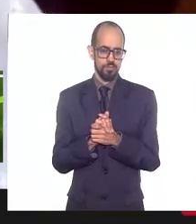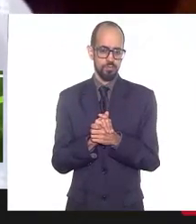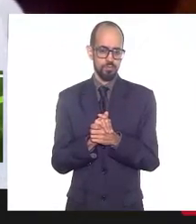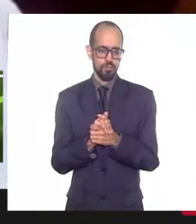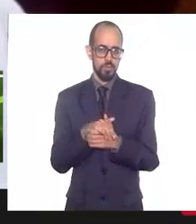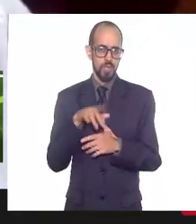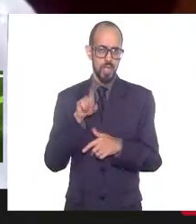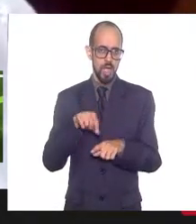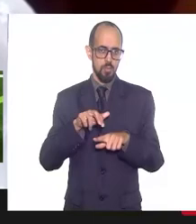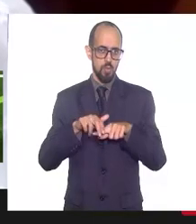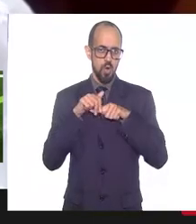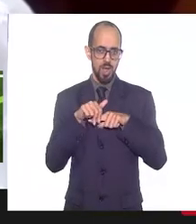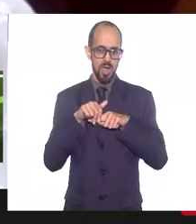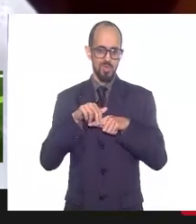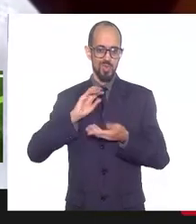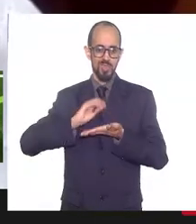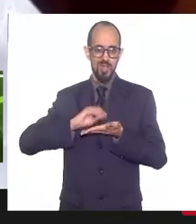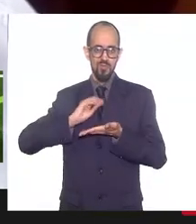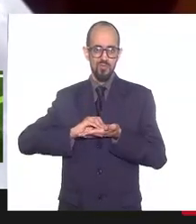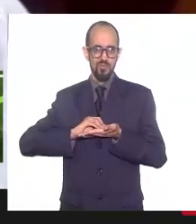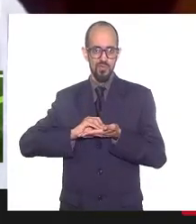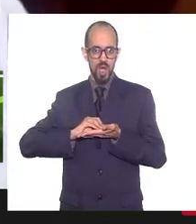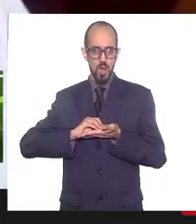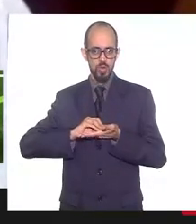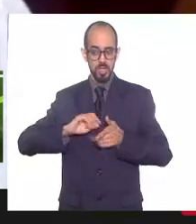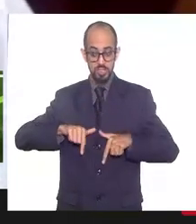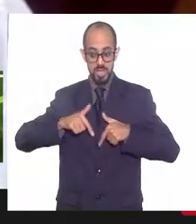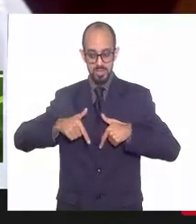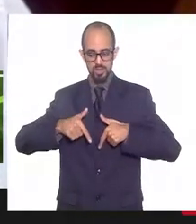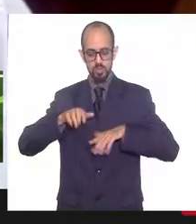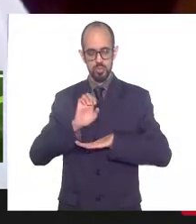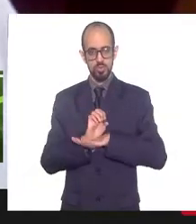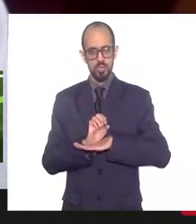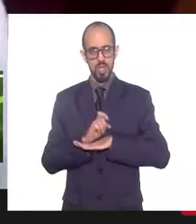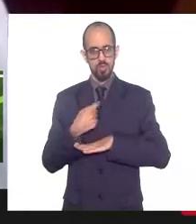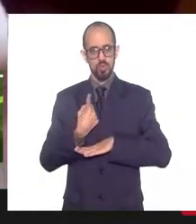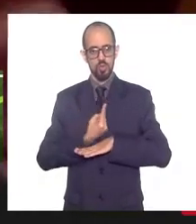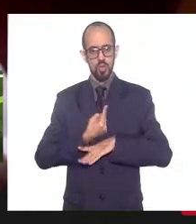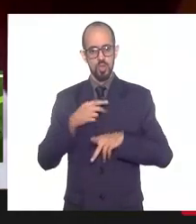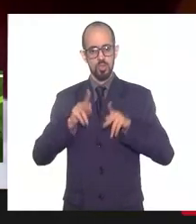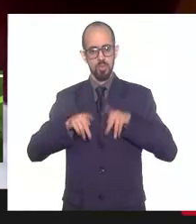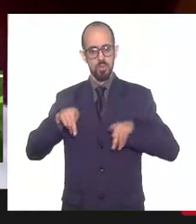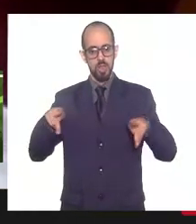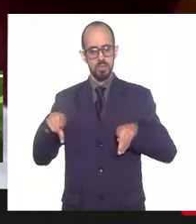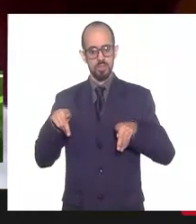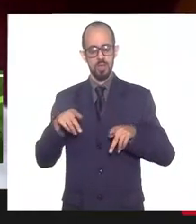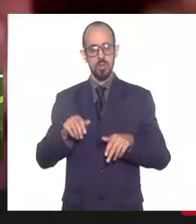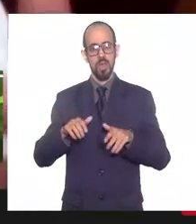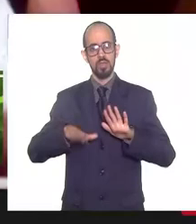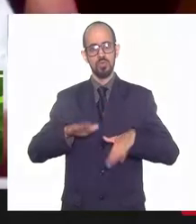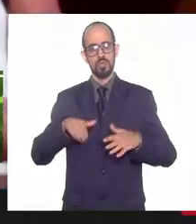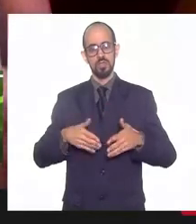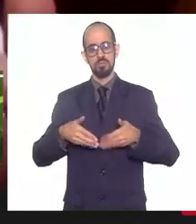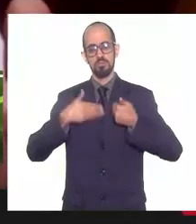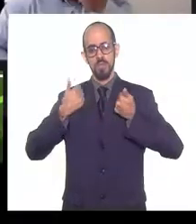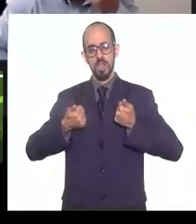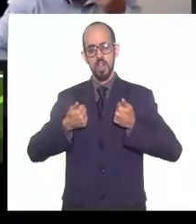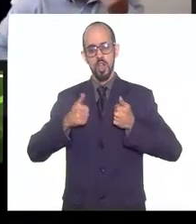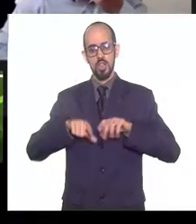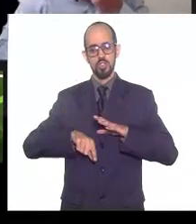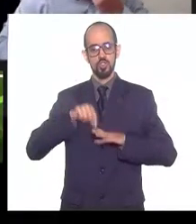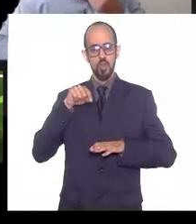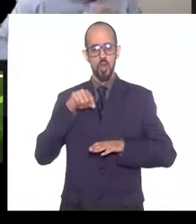diante da inoperância do Estado, muitas das vezes o nosso povo prefere, como o Tia Ju